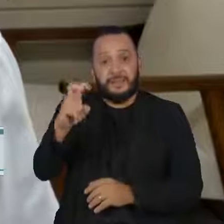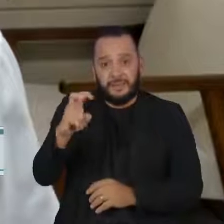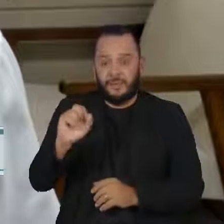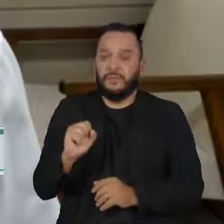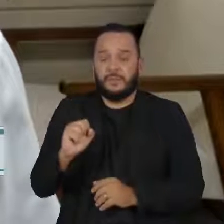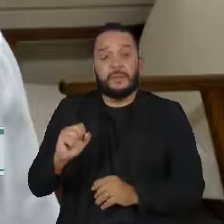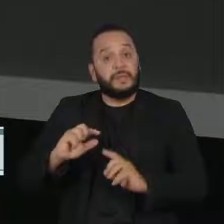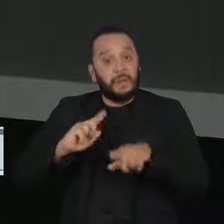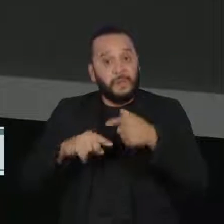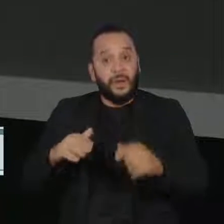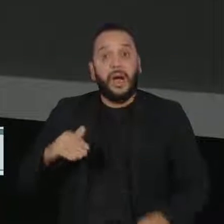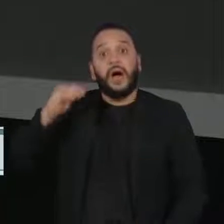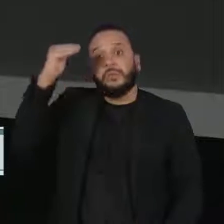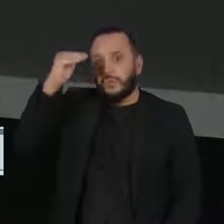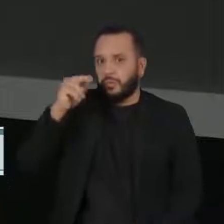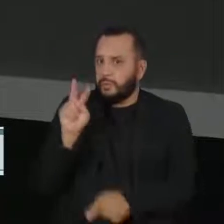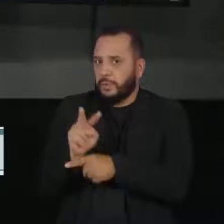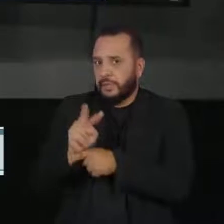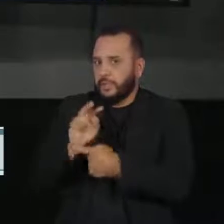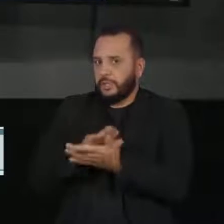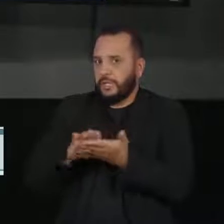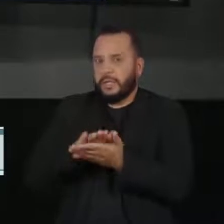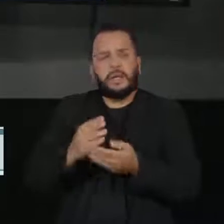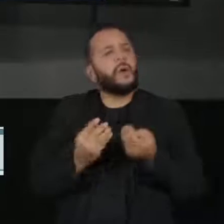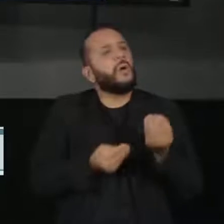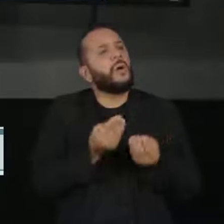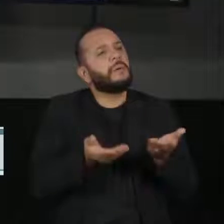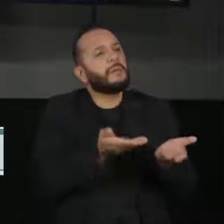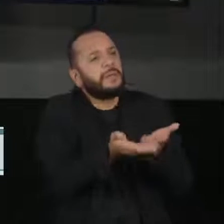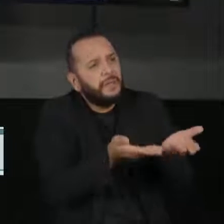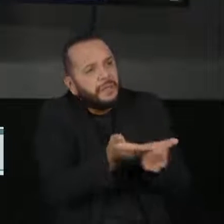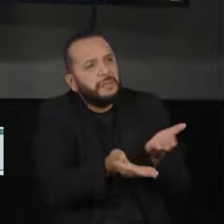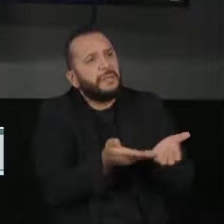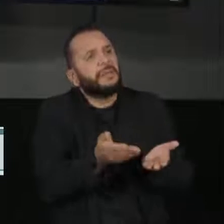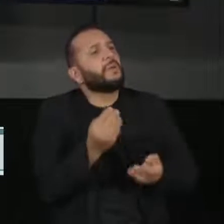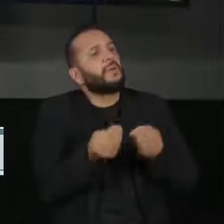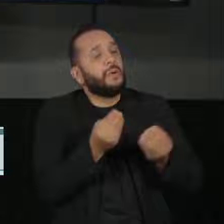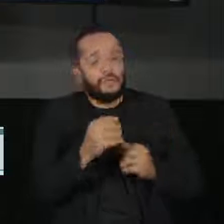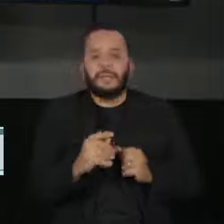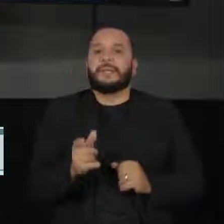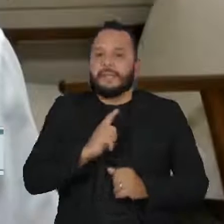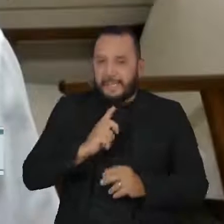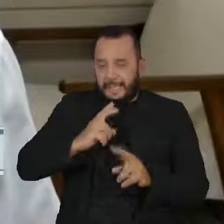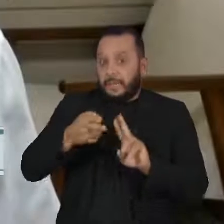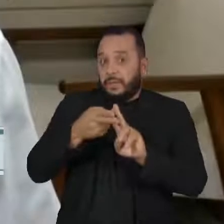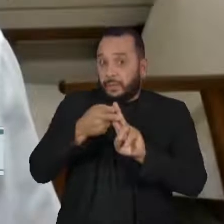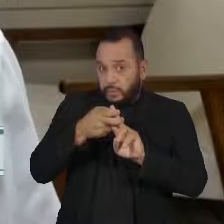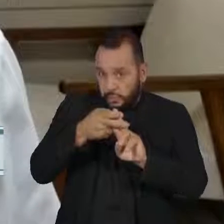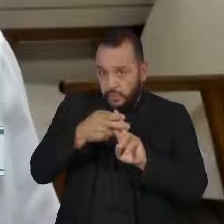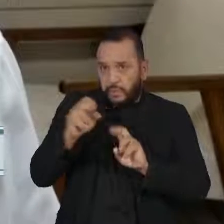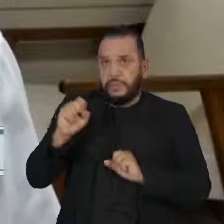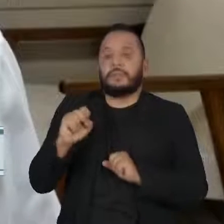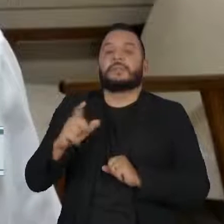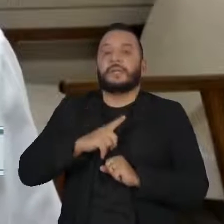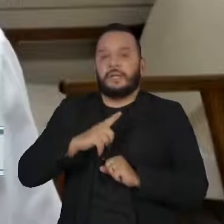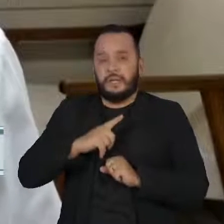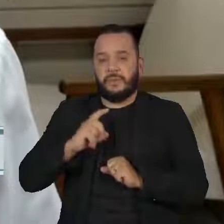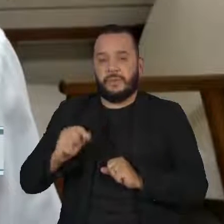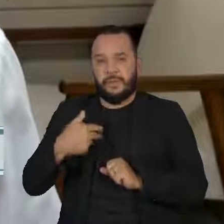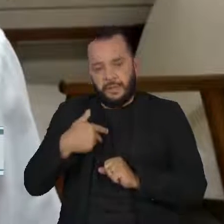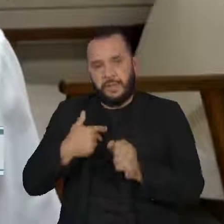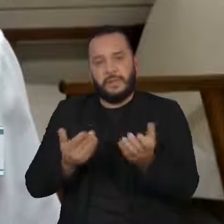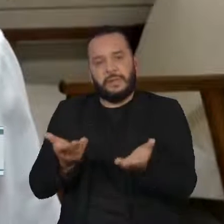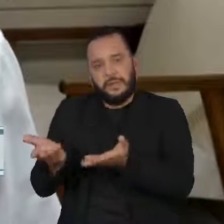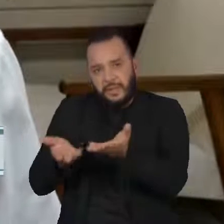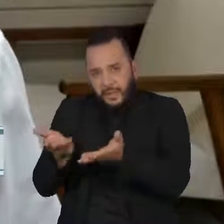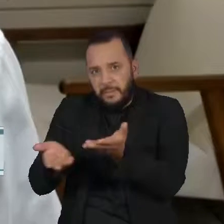na fase adulta. E como é o tratamento? O tratamento a gente tem disponível no SUS. Esse medicamento, a partir